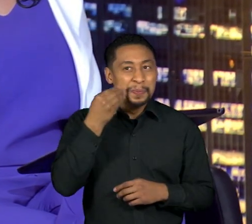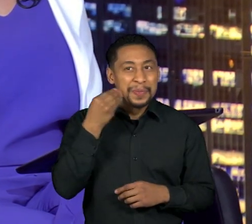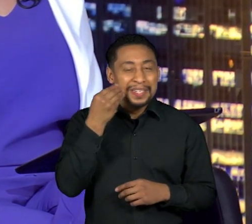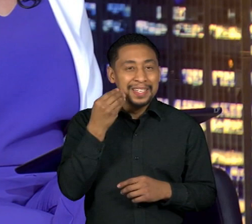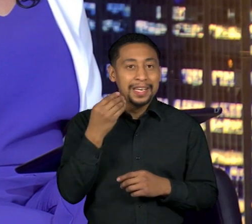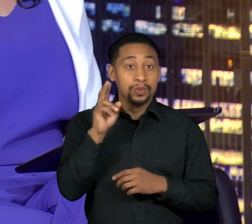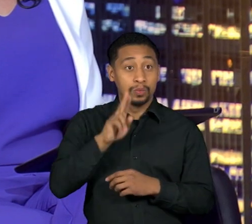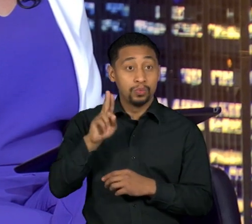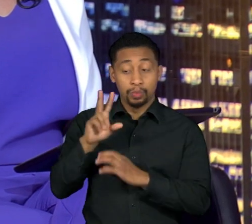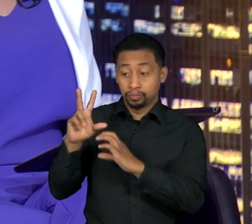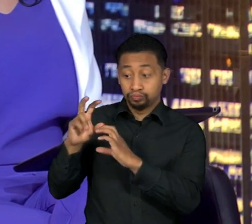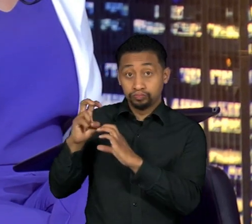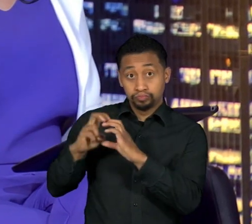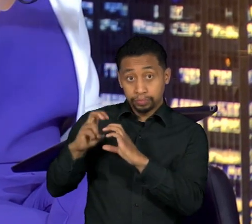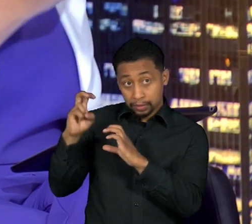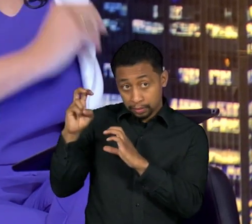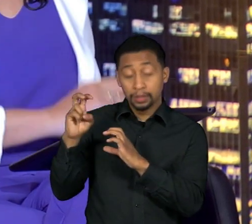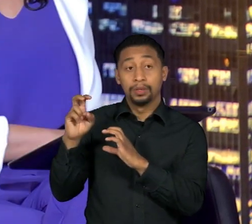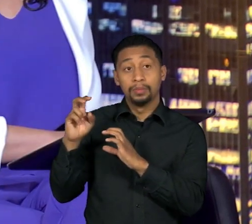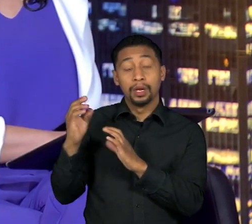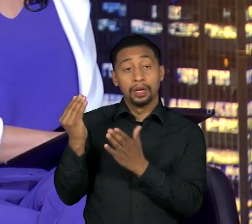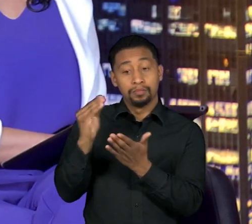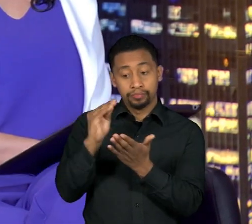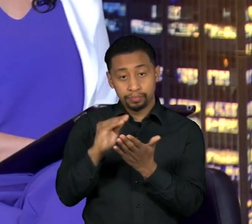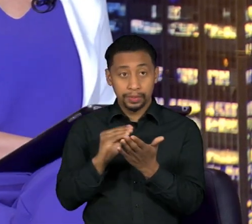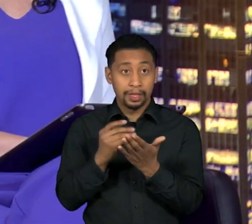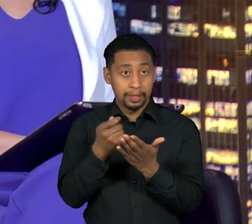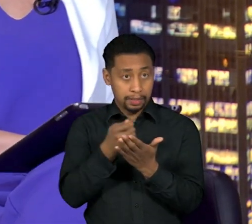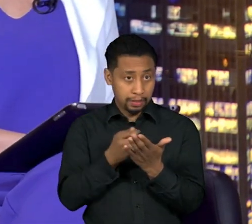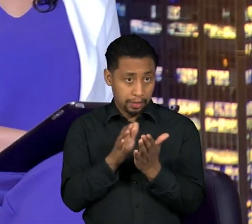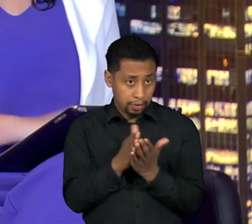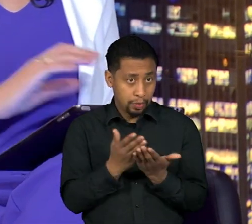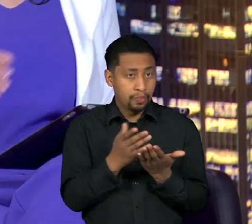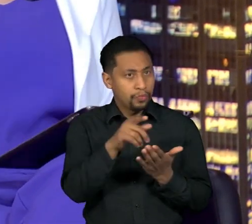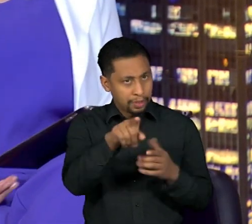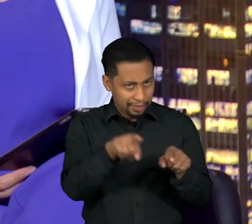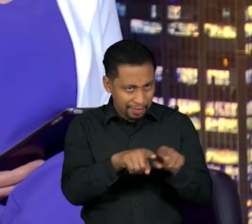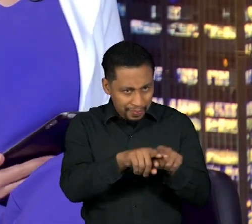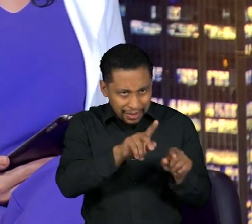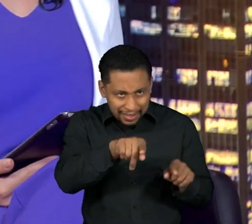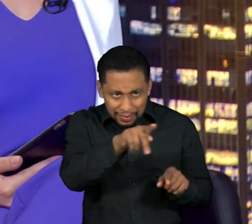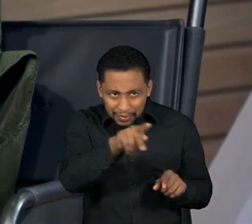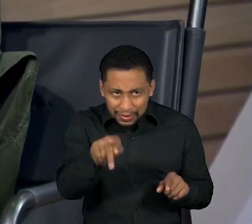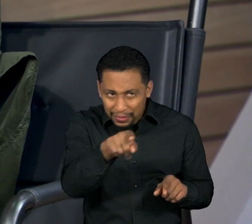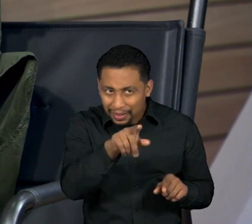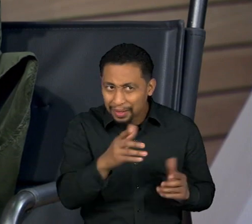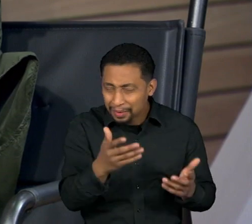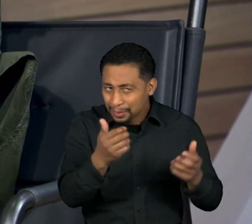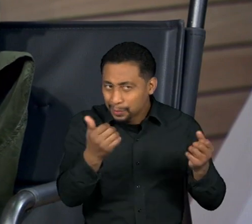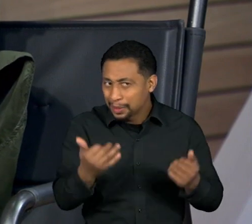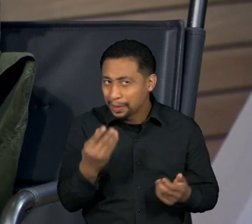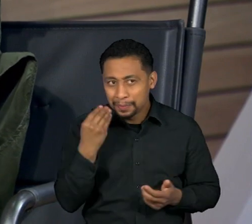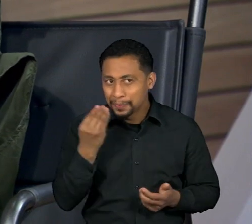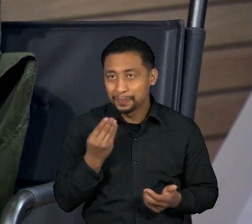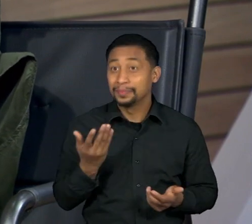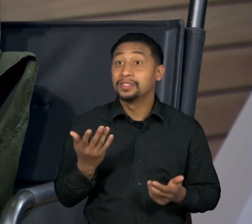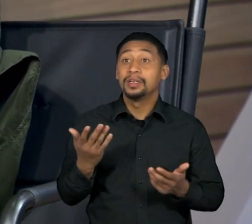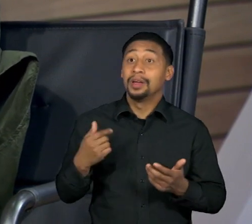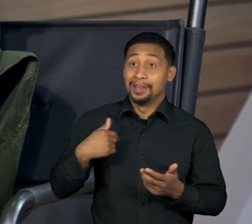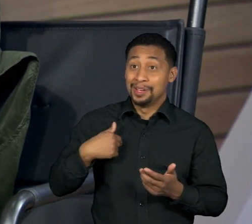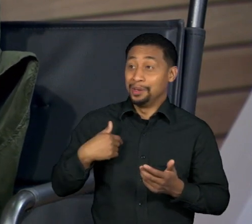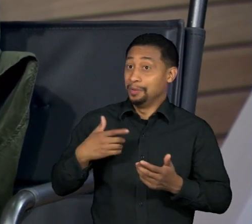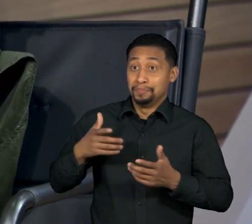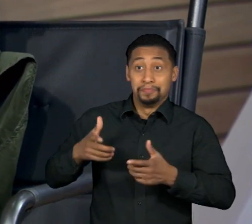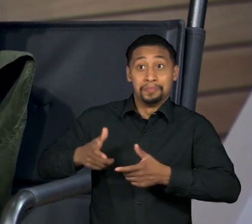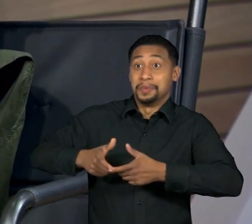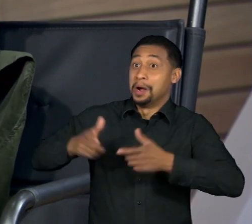do ChatGPT. A senhora também teve essa experiência, não é, professora? Claro. Conta pra gente como foi. Eu e grande parte do mundo.